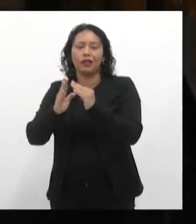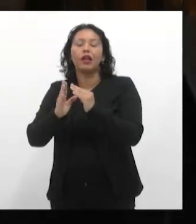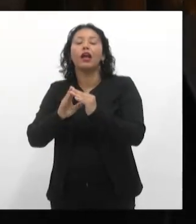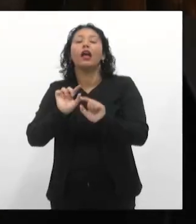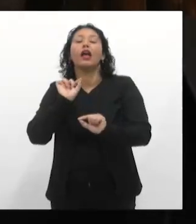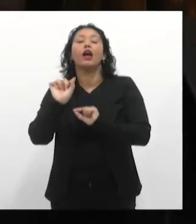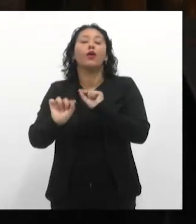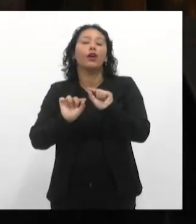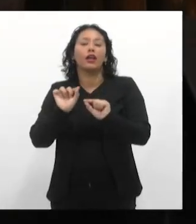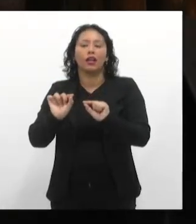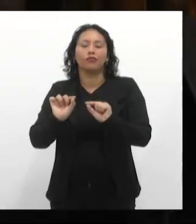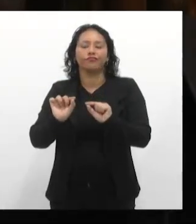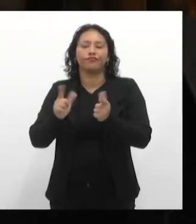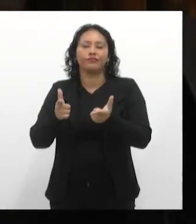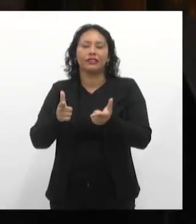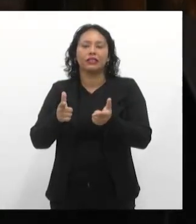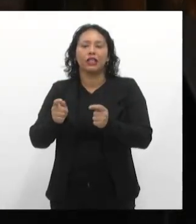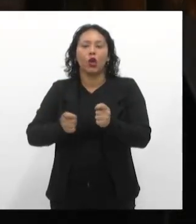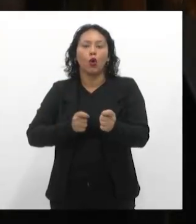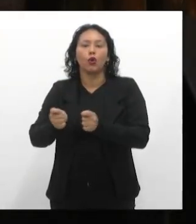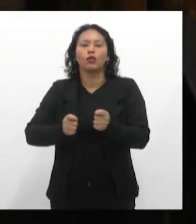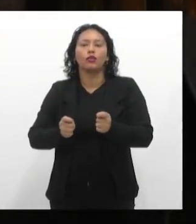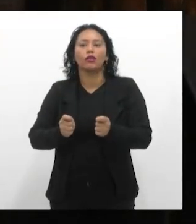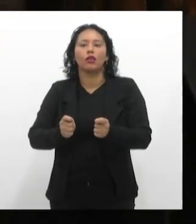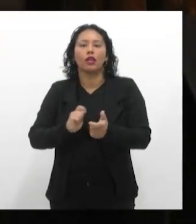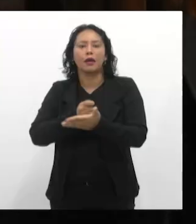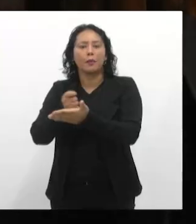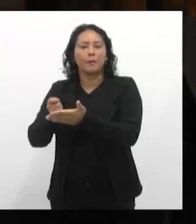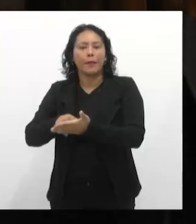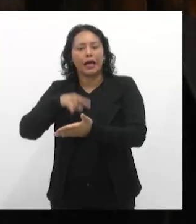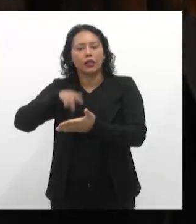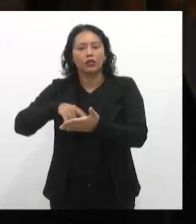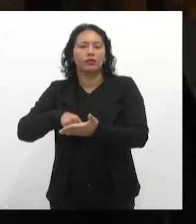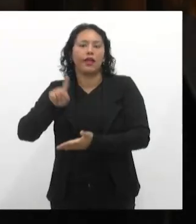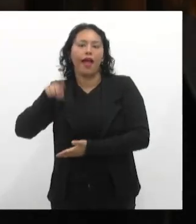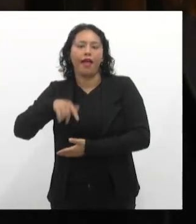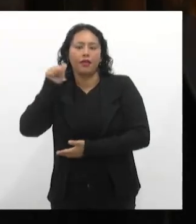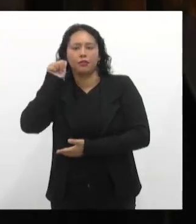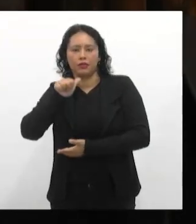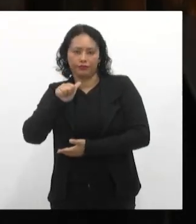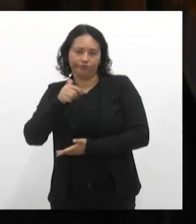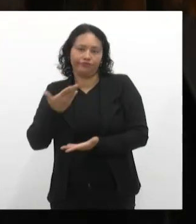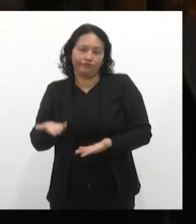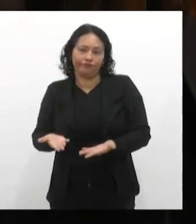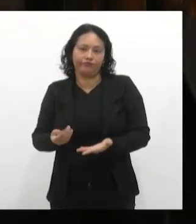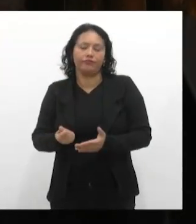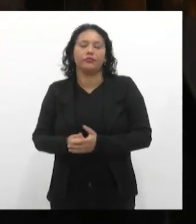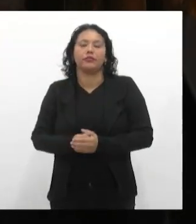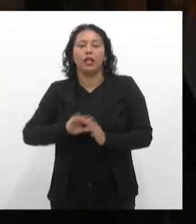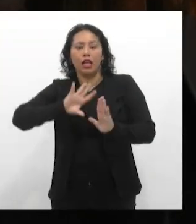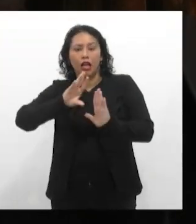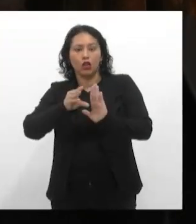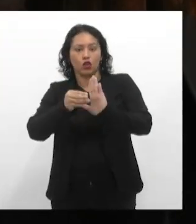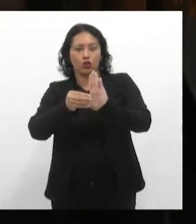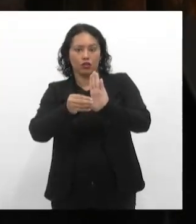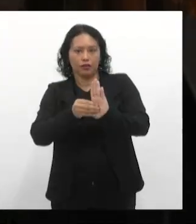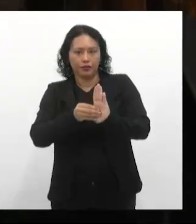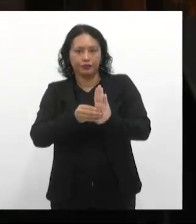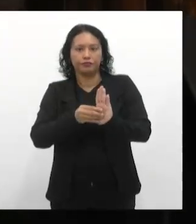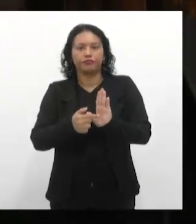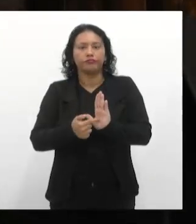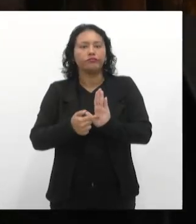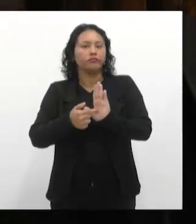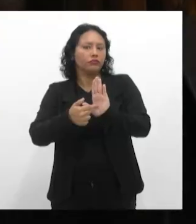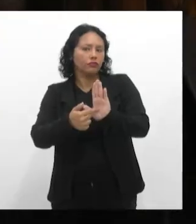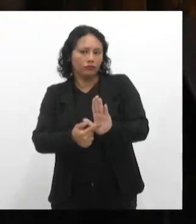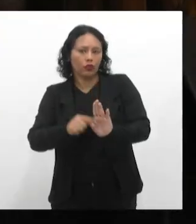chefiados exclusivamente por mulheres. Então, portanto, senhor presidente, as nossas emendas que